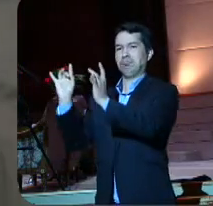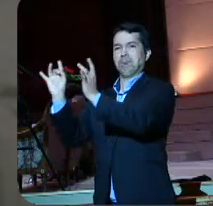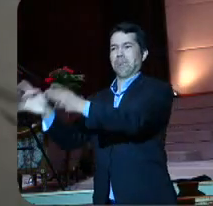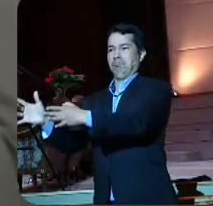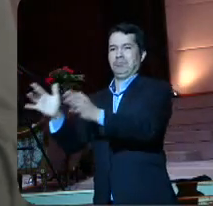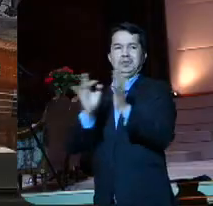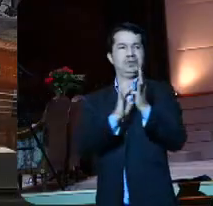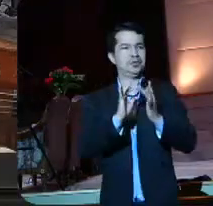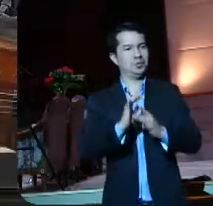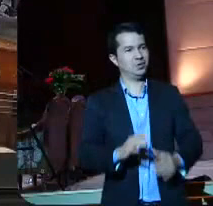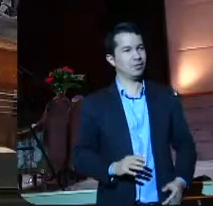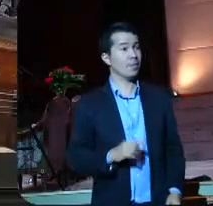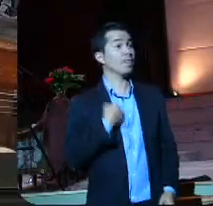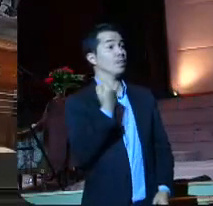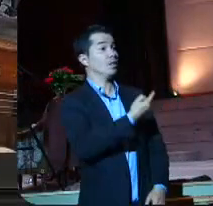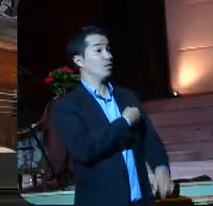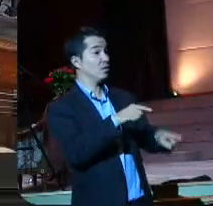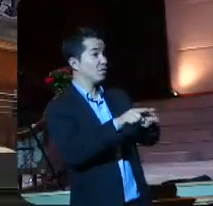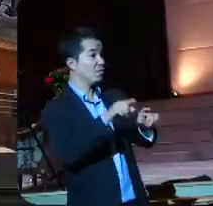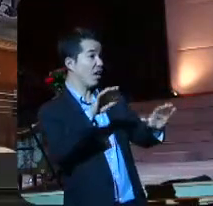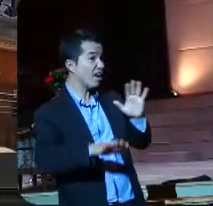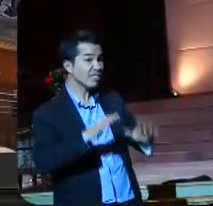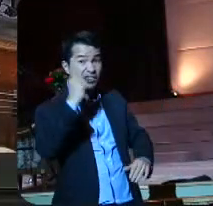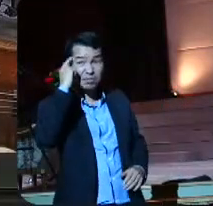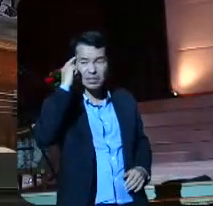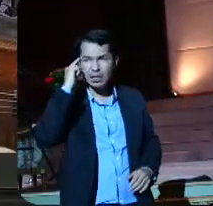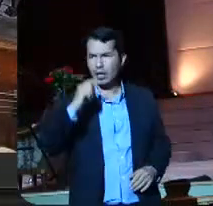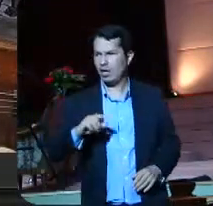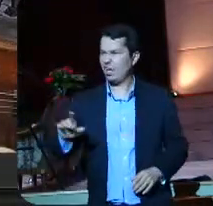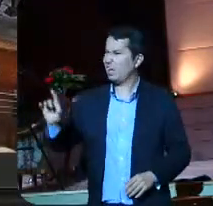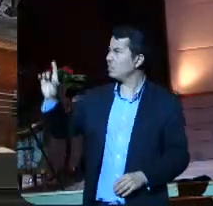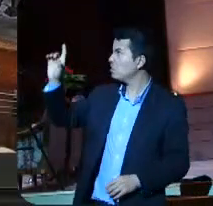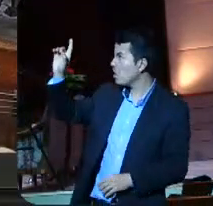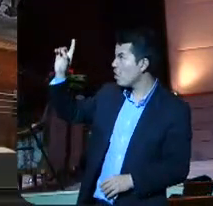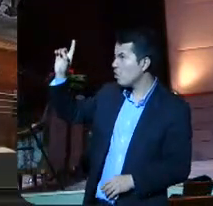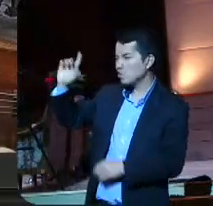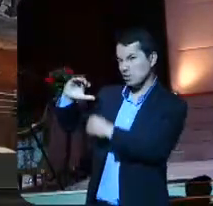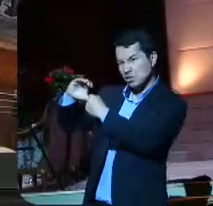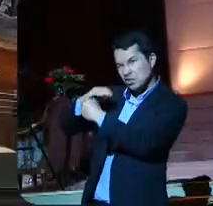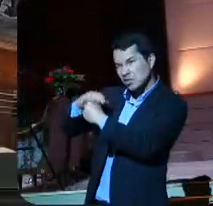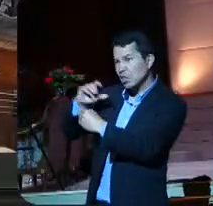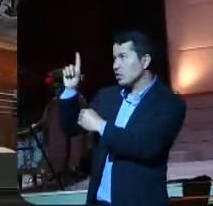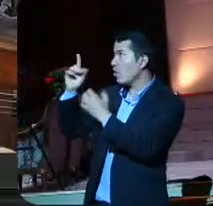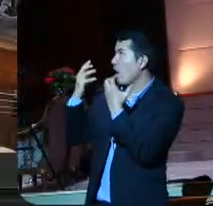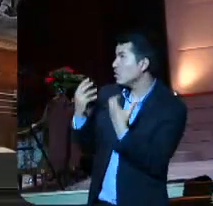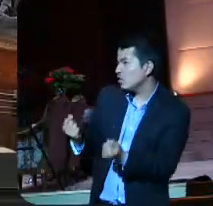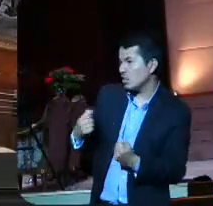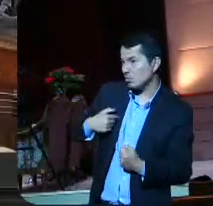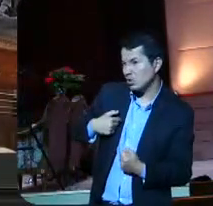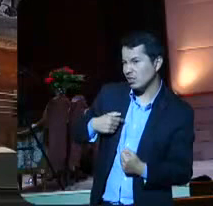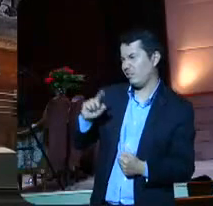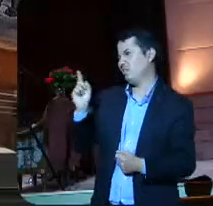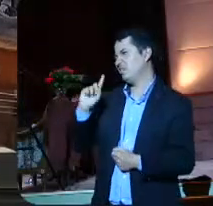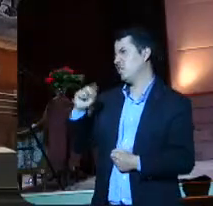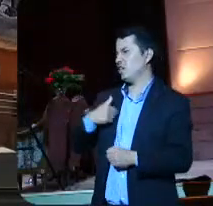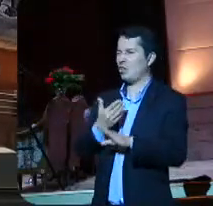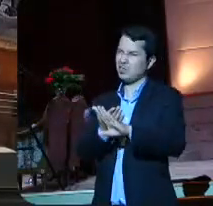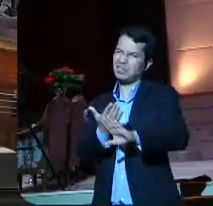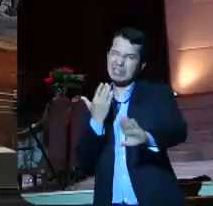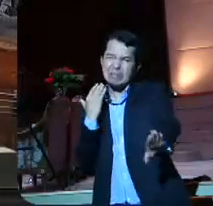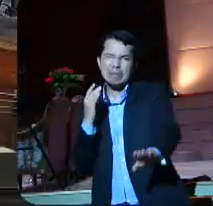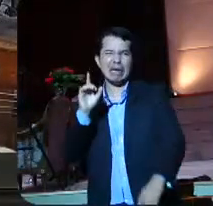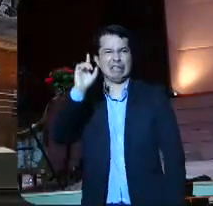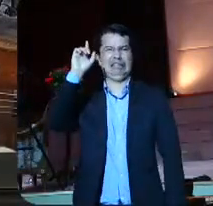quantas vezes a gente acha que Deus não vai nos acertar, ou nos aceitar, ou nos encontrar no lugar